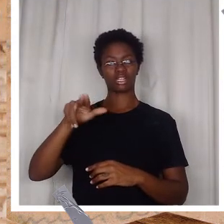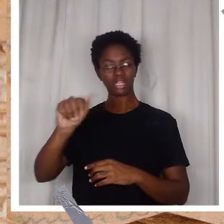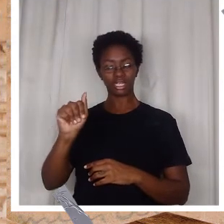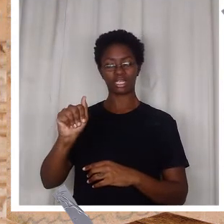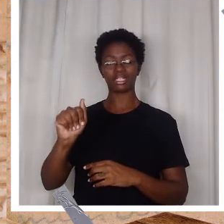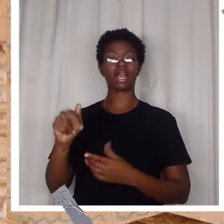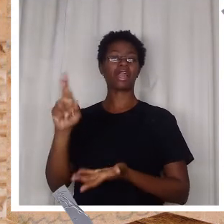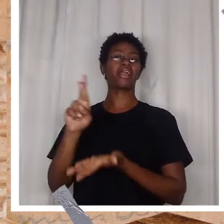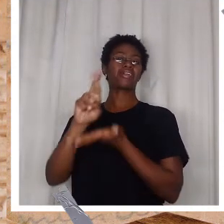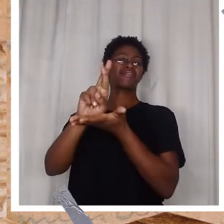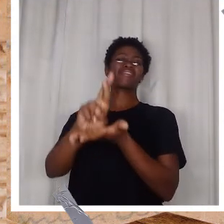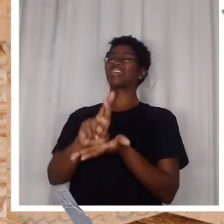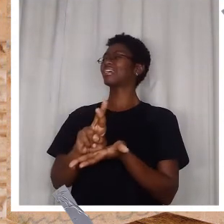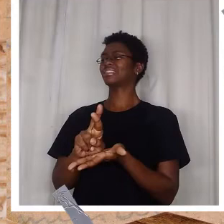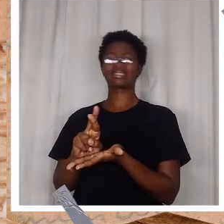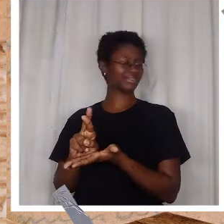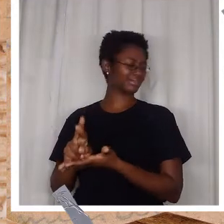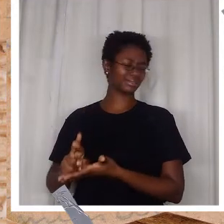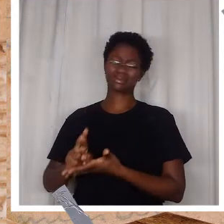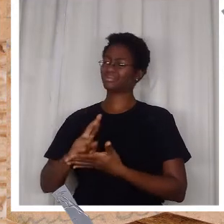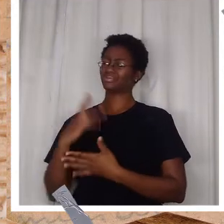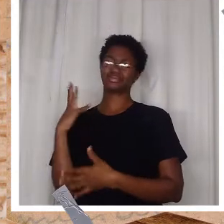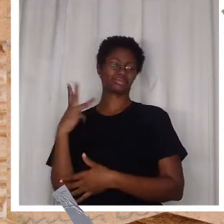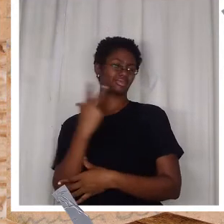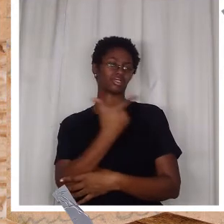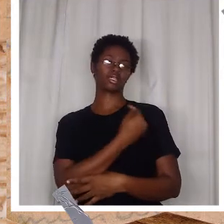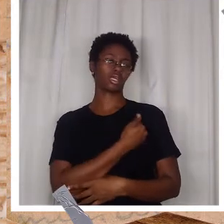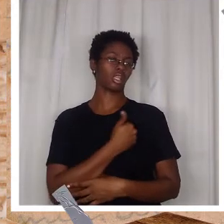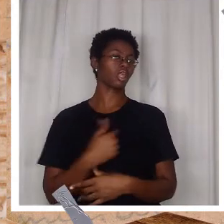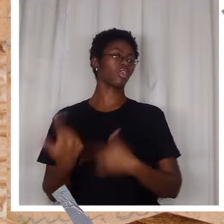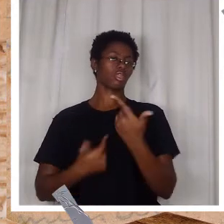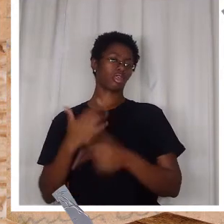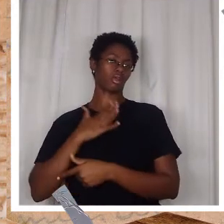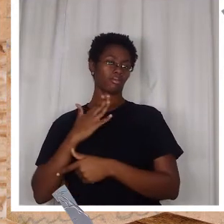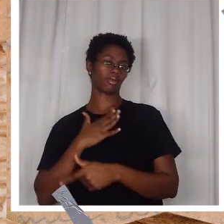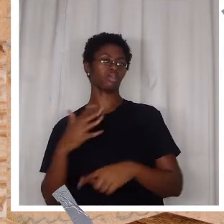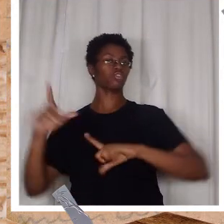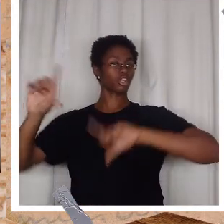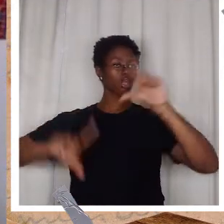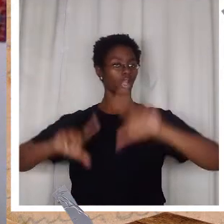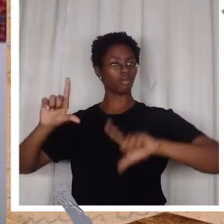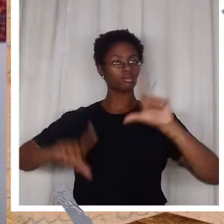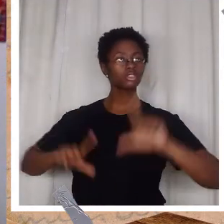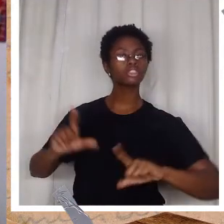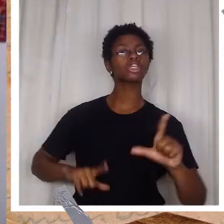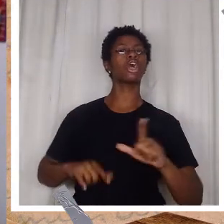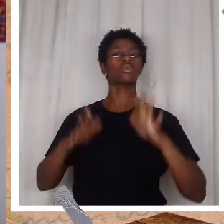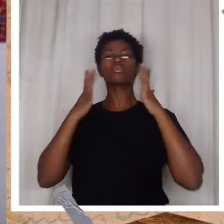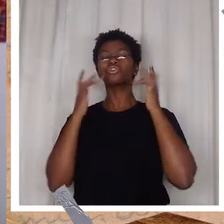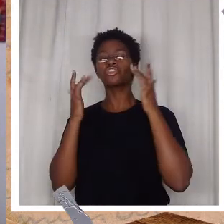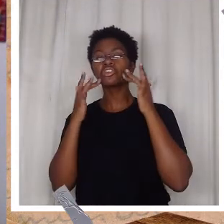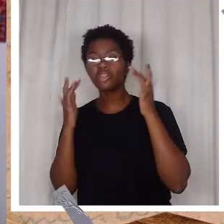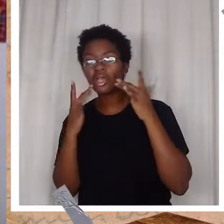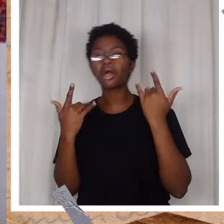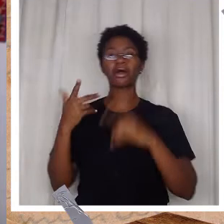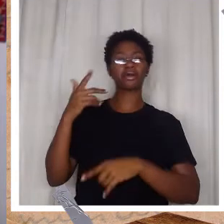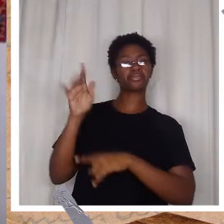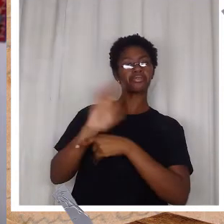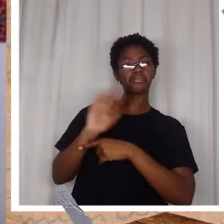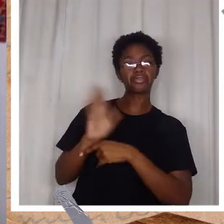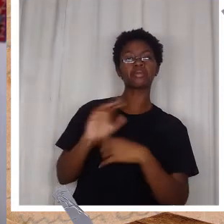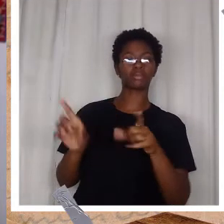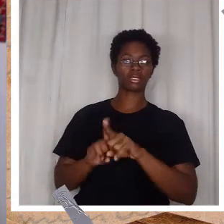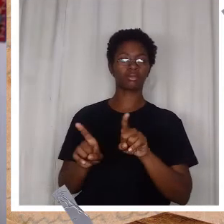obra cinematográfica, na minha obra teatral, na minha obra televisiva. E, como homem,